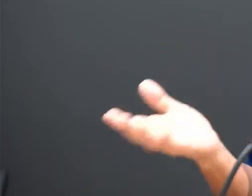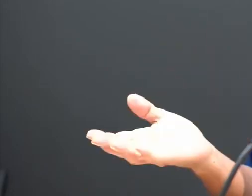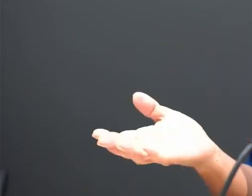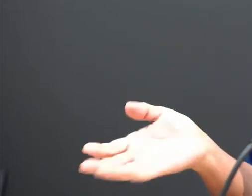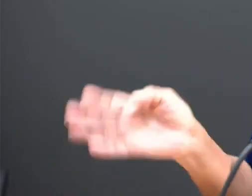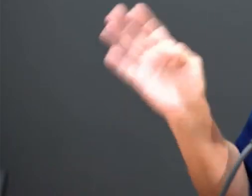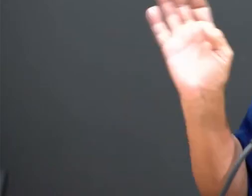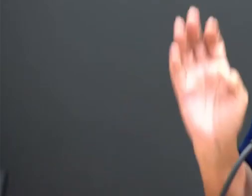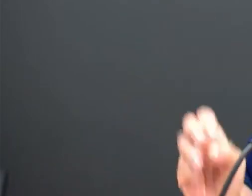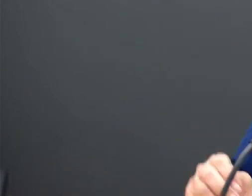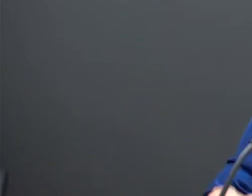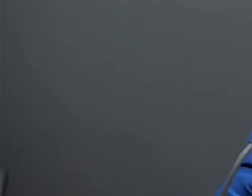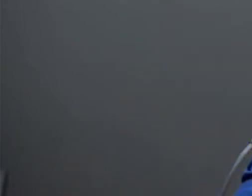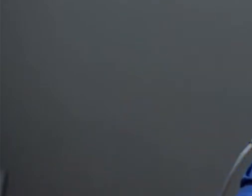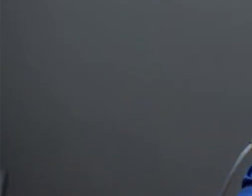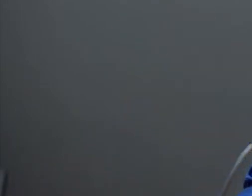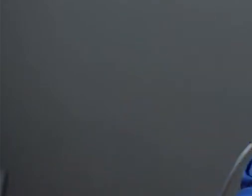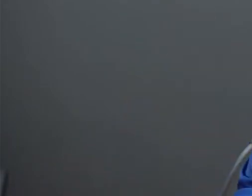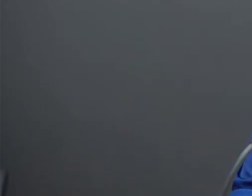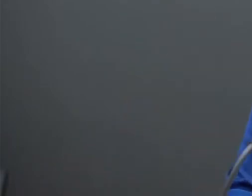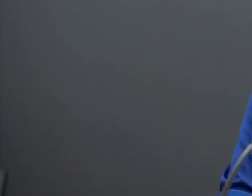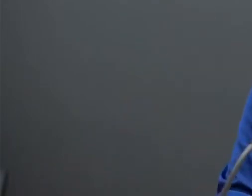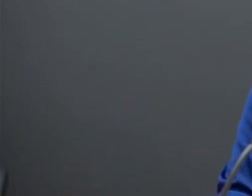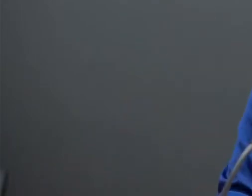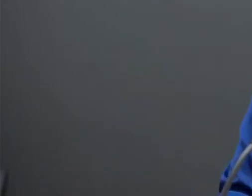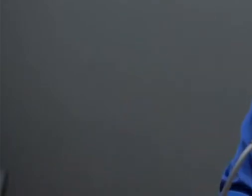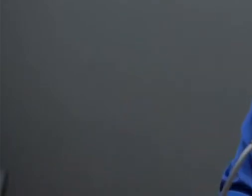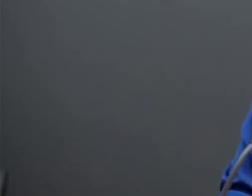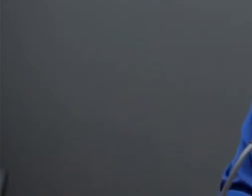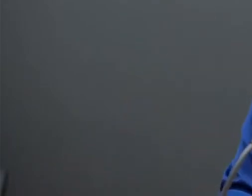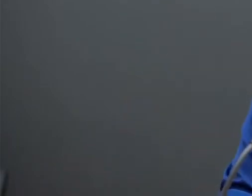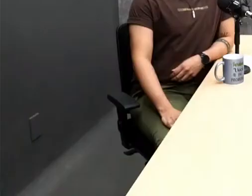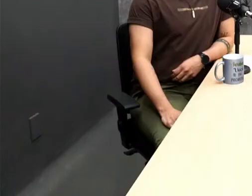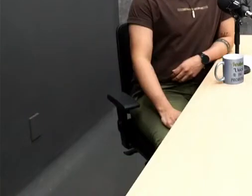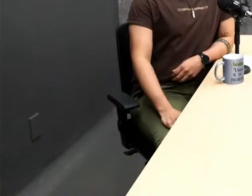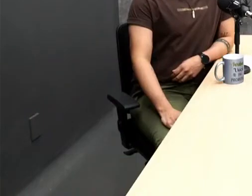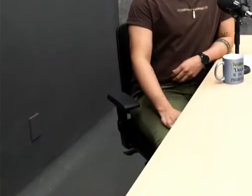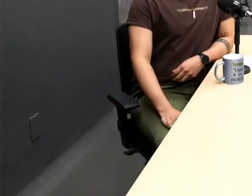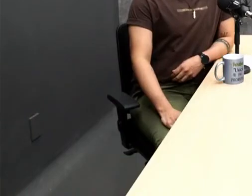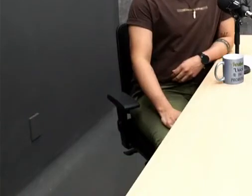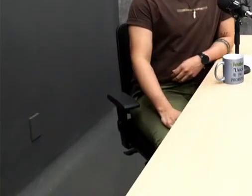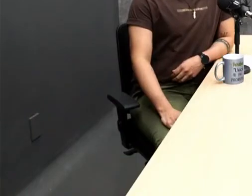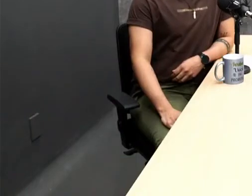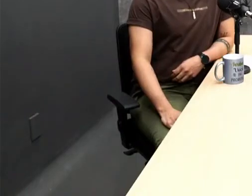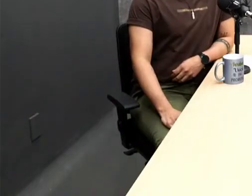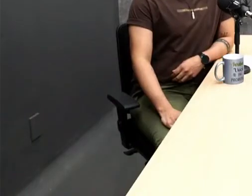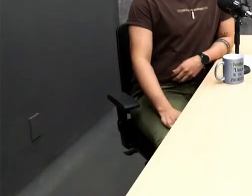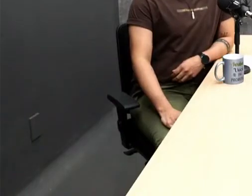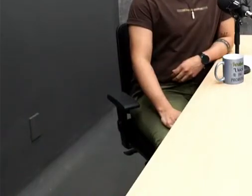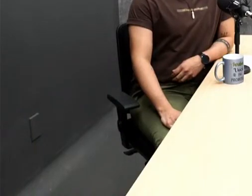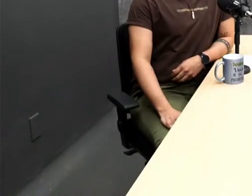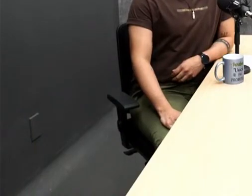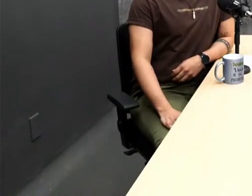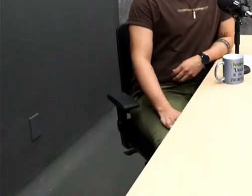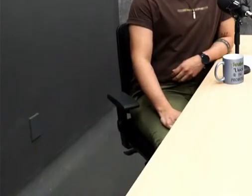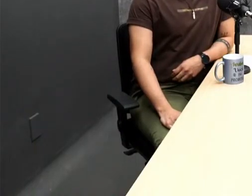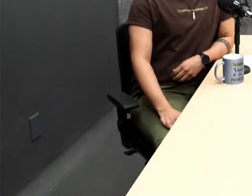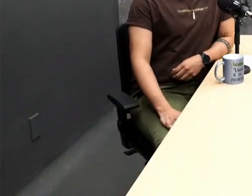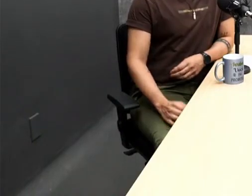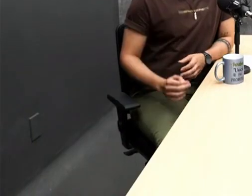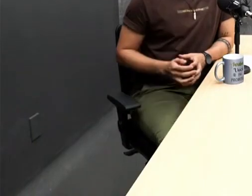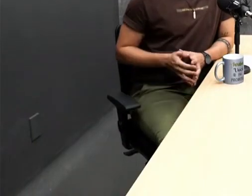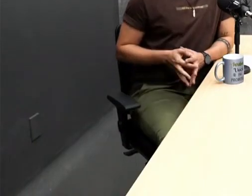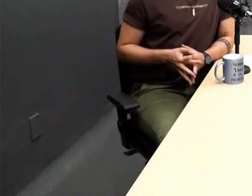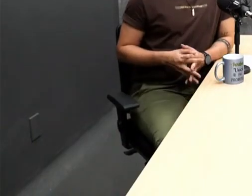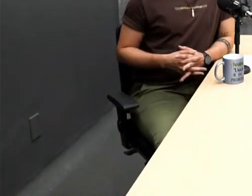começar a falar, vai virar palestra. Como assim tenho intimidade de chamar de Lili, né? Elielza, como diz sua filha, né?